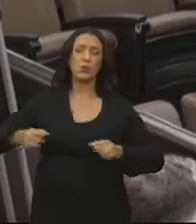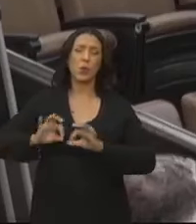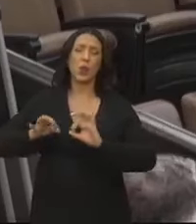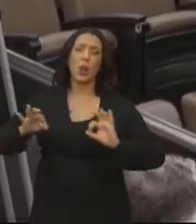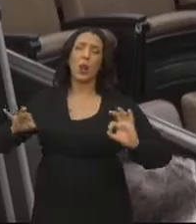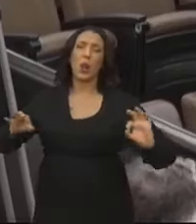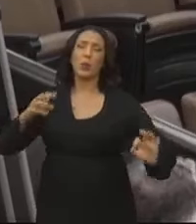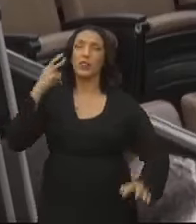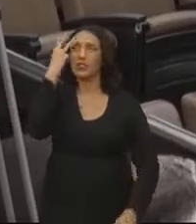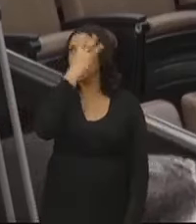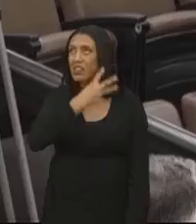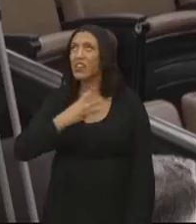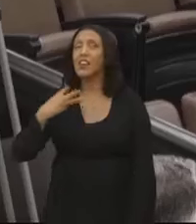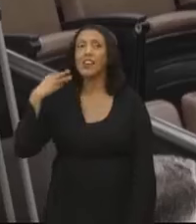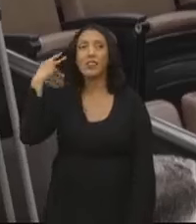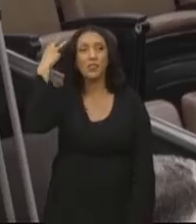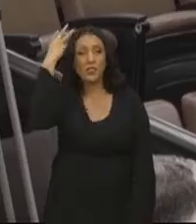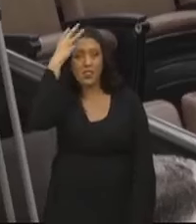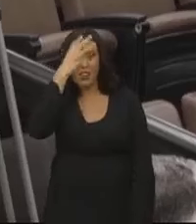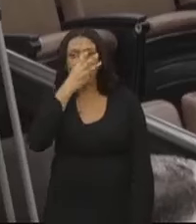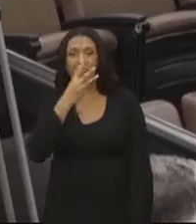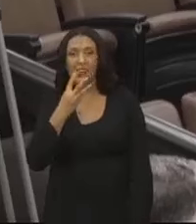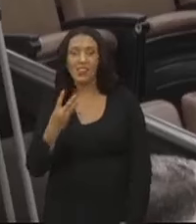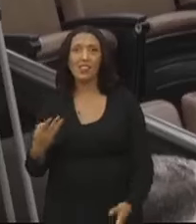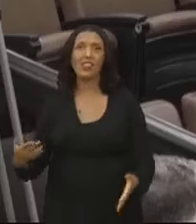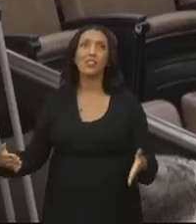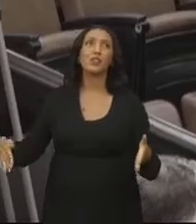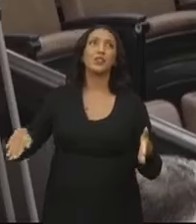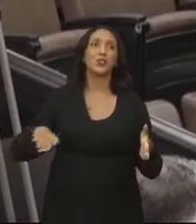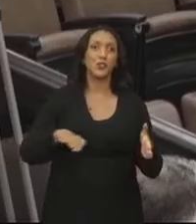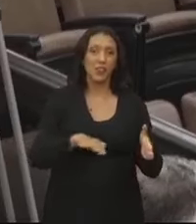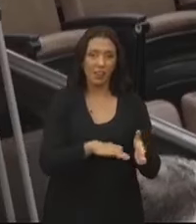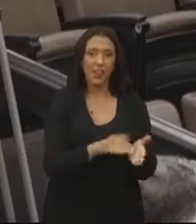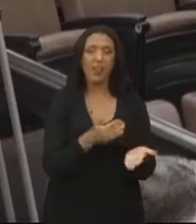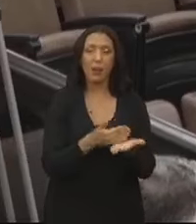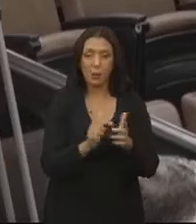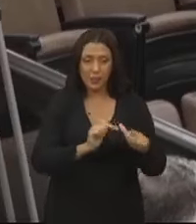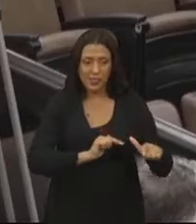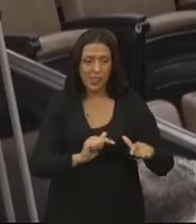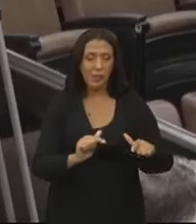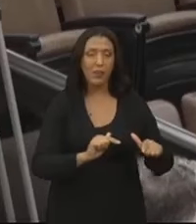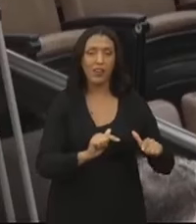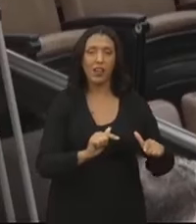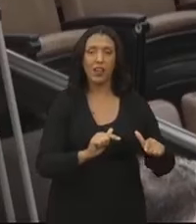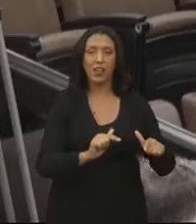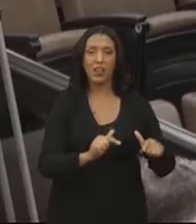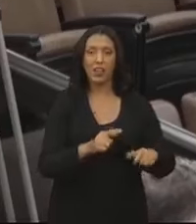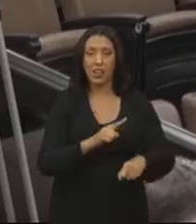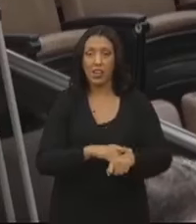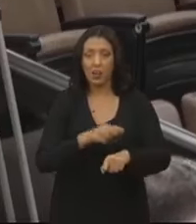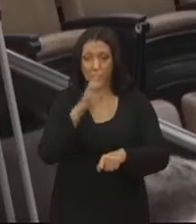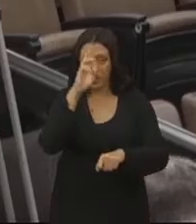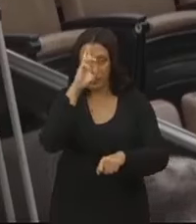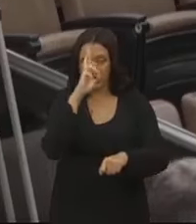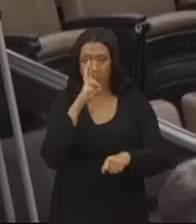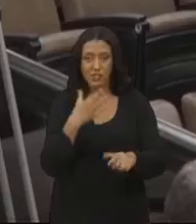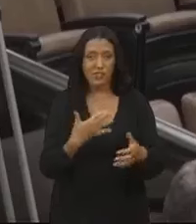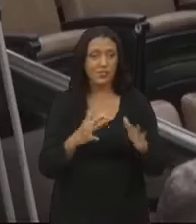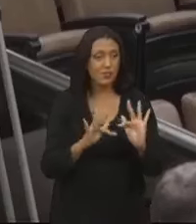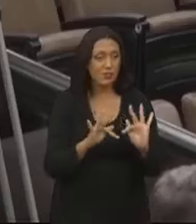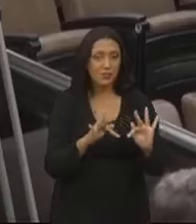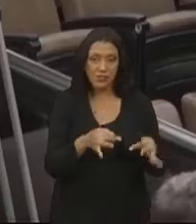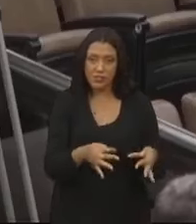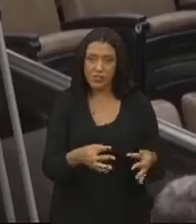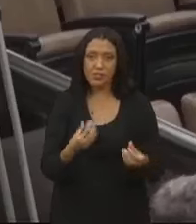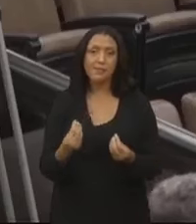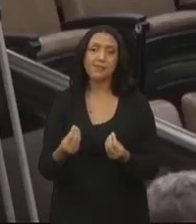de planejamento. Não existe mais esse tipo de coisa, não. É preciso otimizar, é preciso